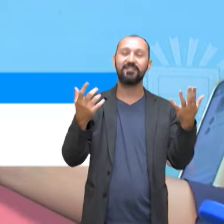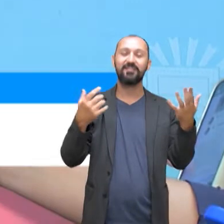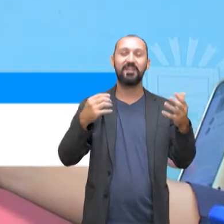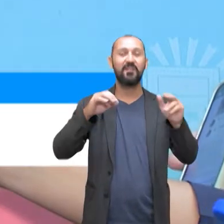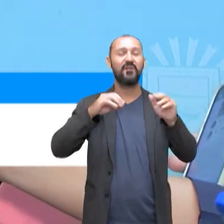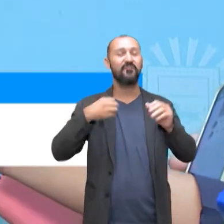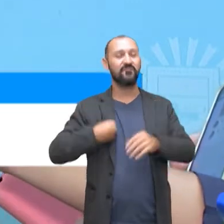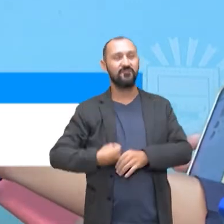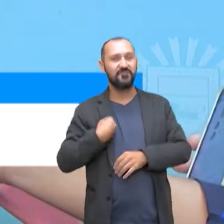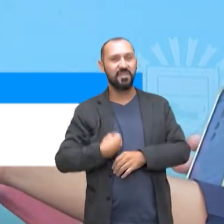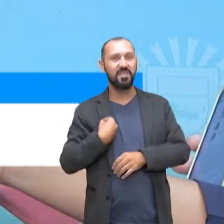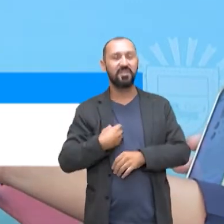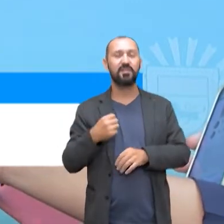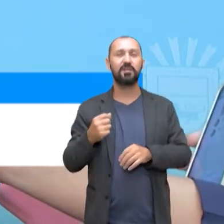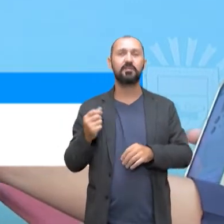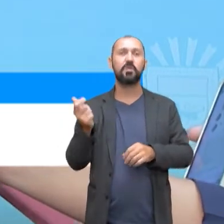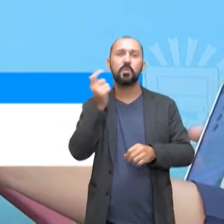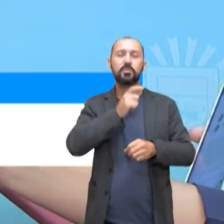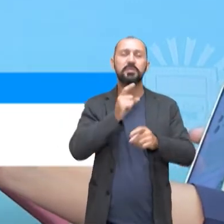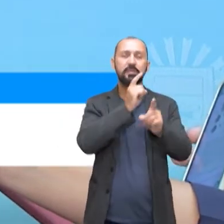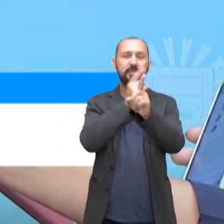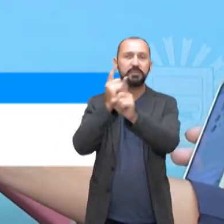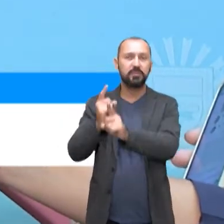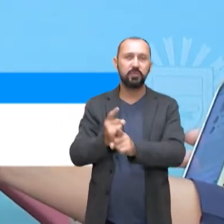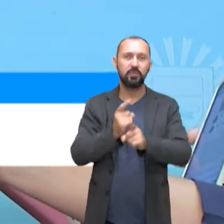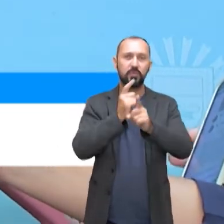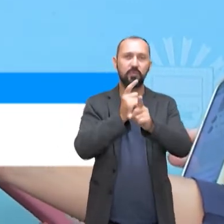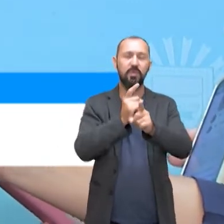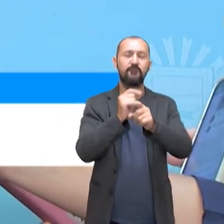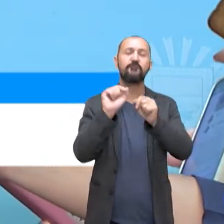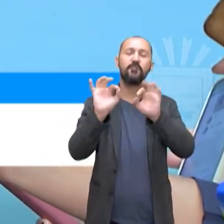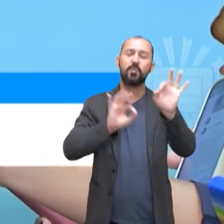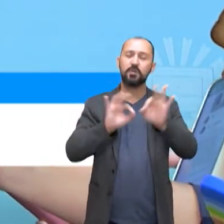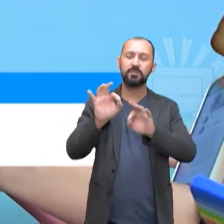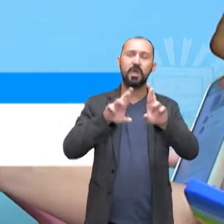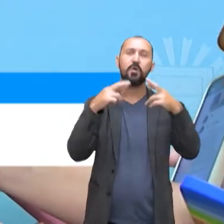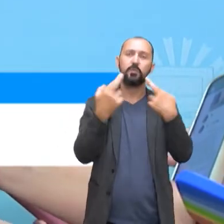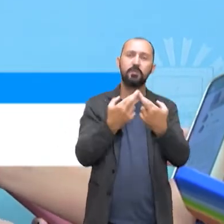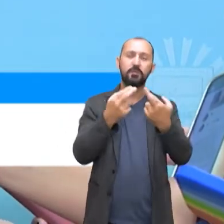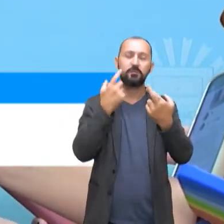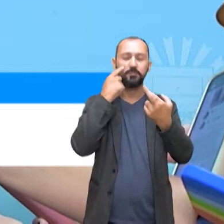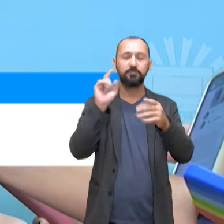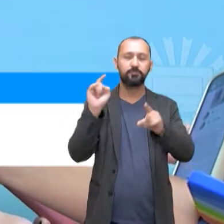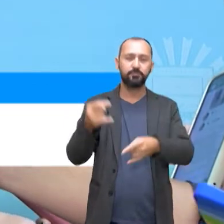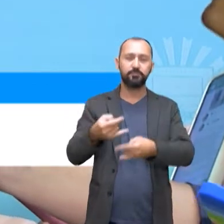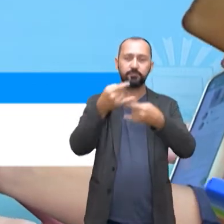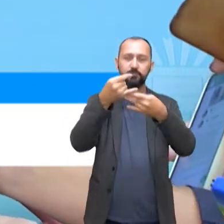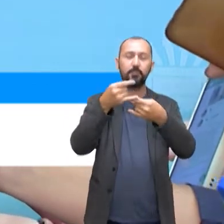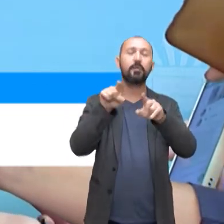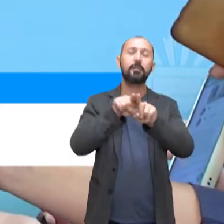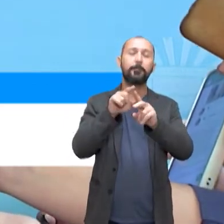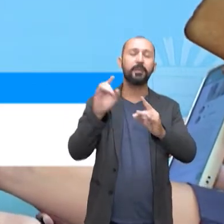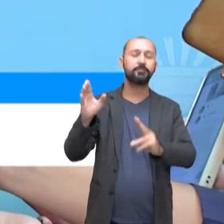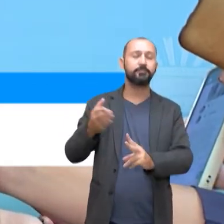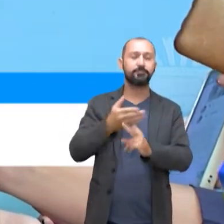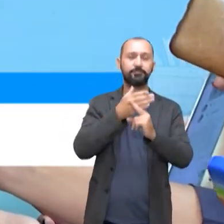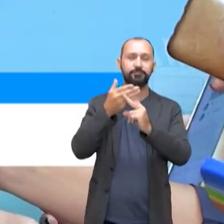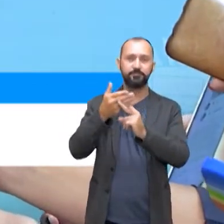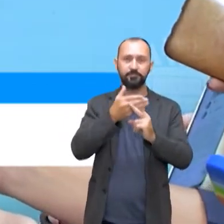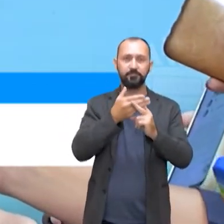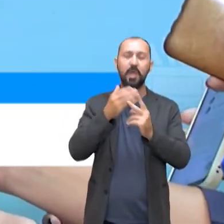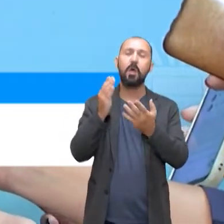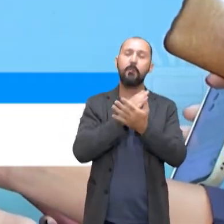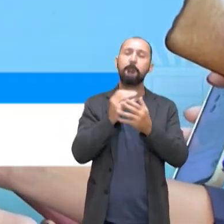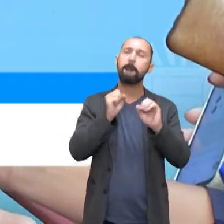comemorando a vida, comemorando a possibilidade de nos encontrarmos, de podermos fazer a sessão, não só online, uma sessão mista, tem